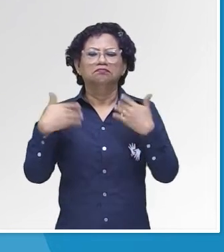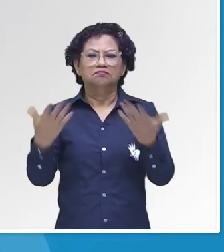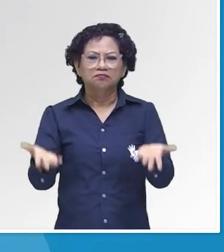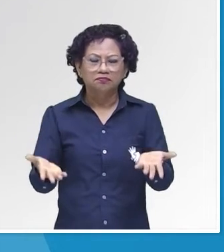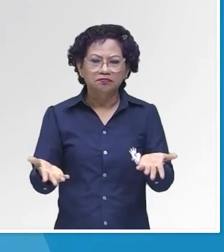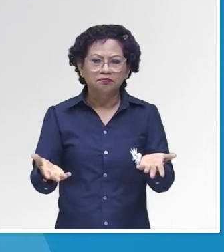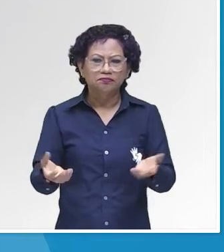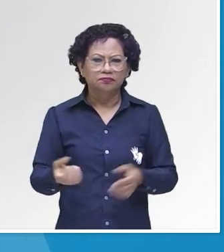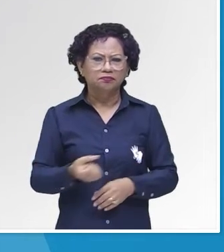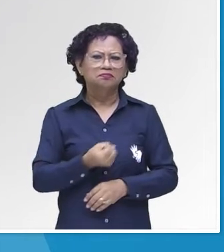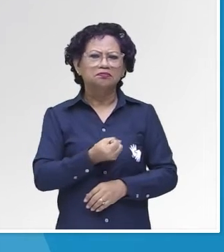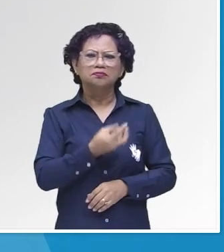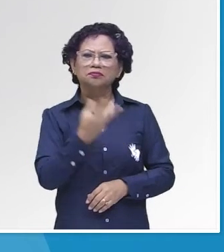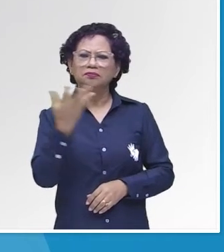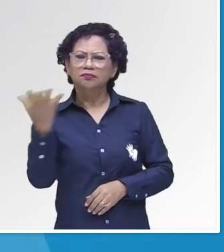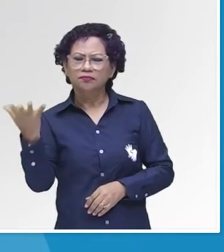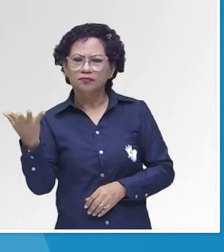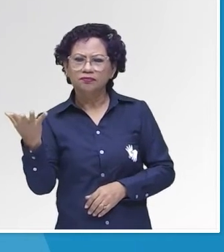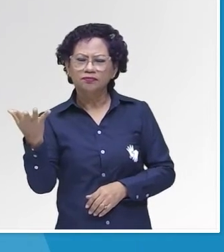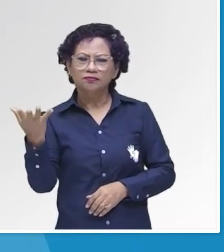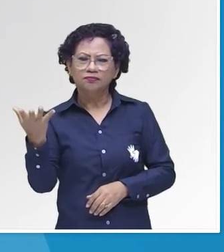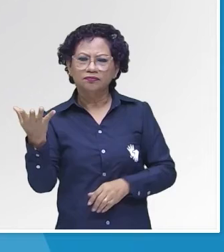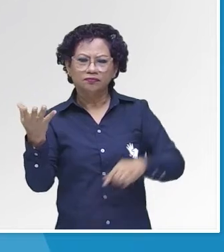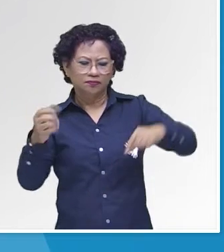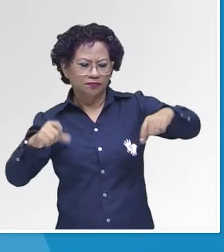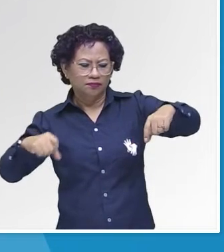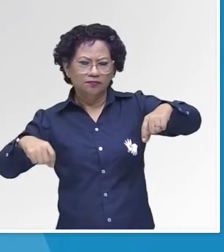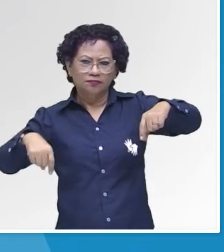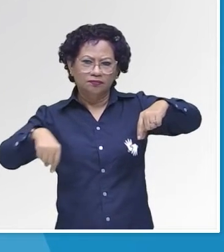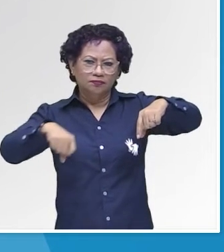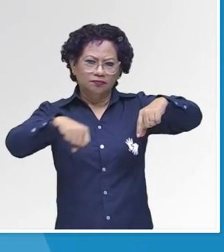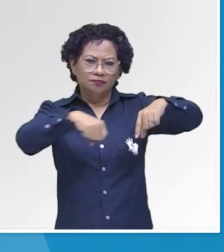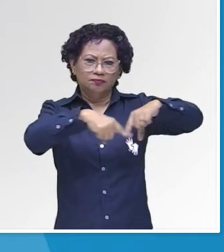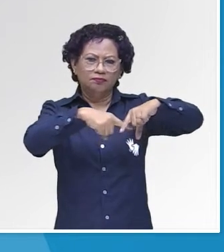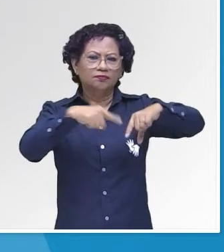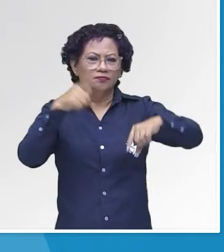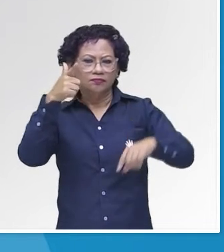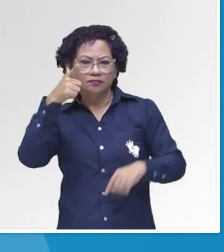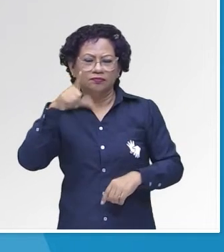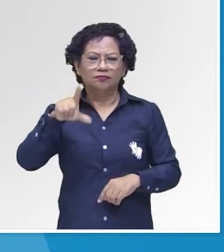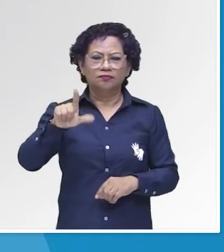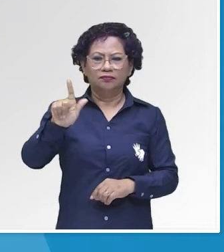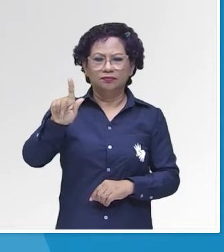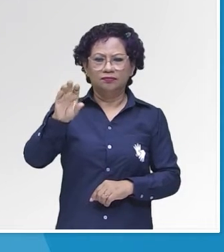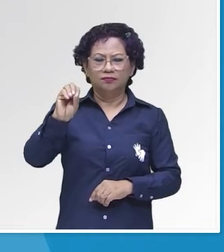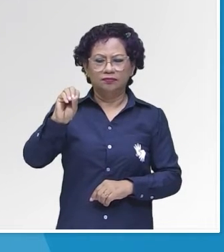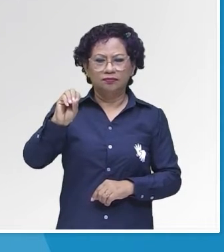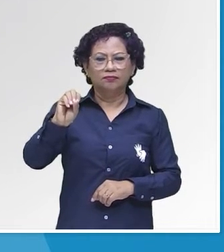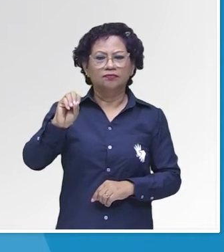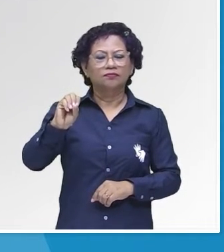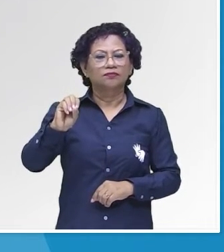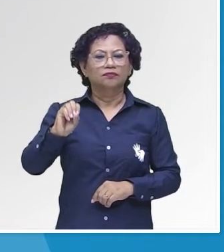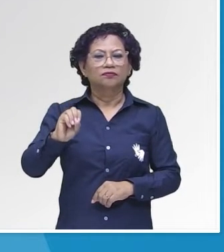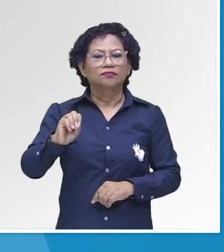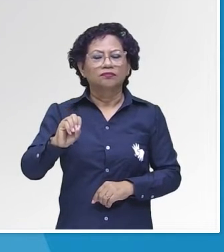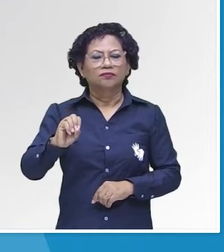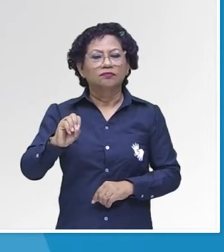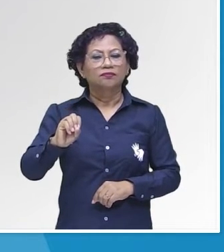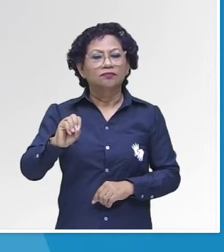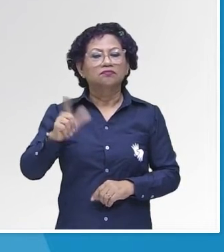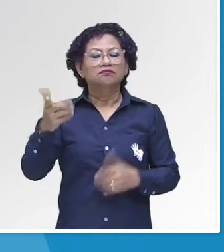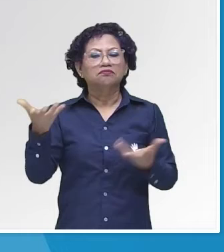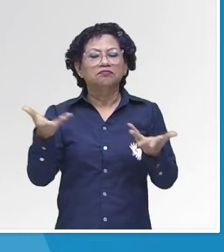gols marcados pelo time A nesses jogos amistosos? E a média de gols sofridos? Bom, nós vimos então